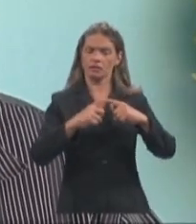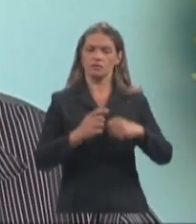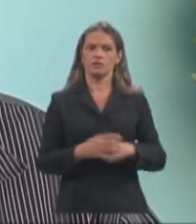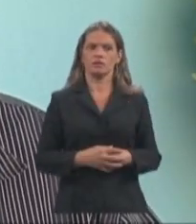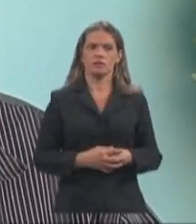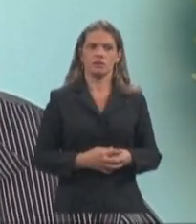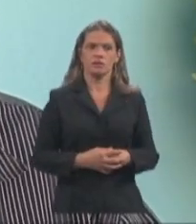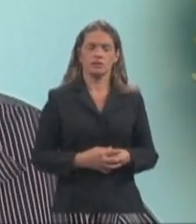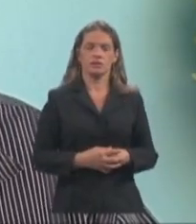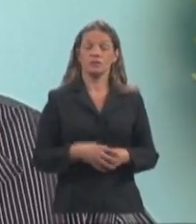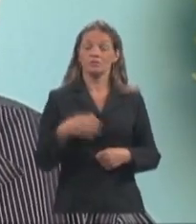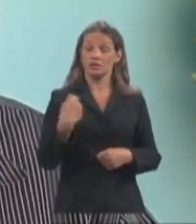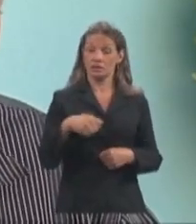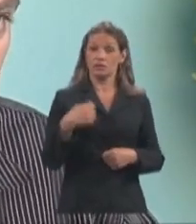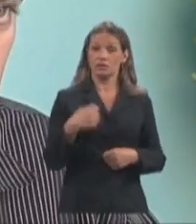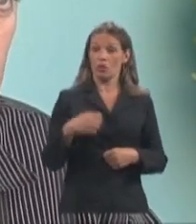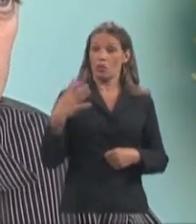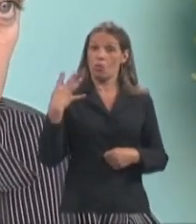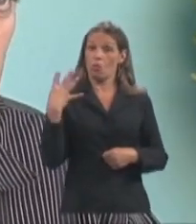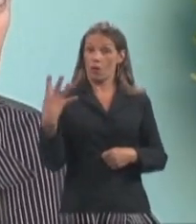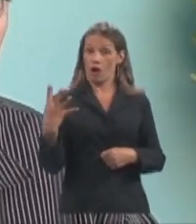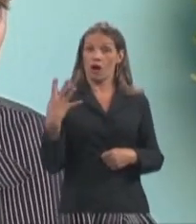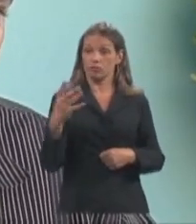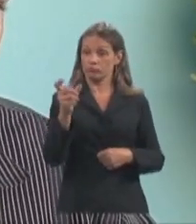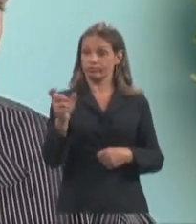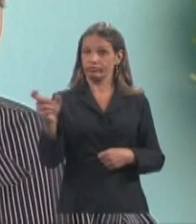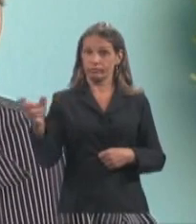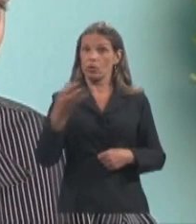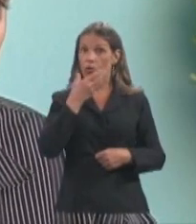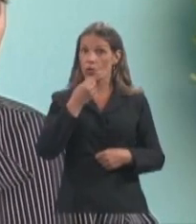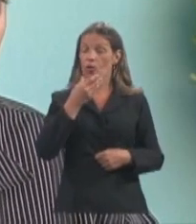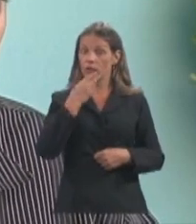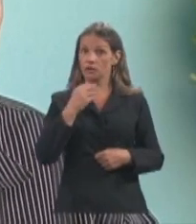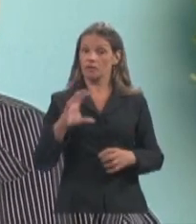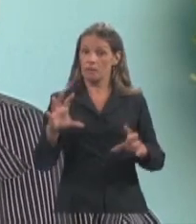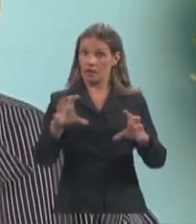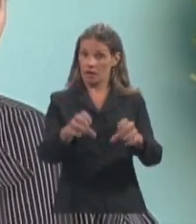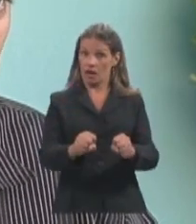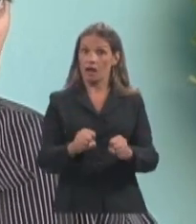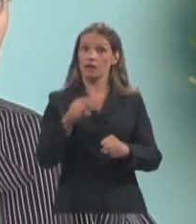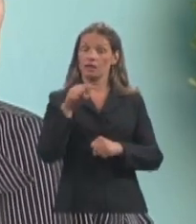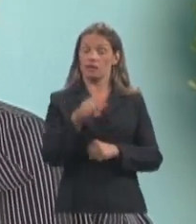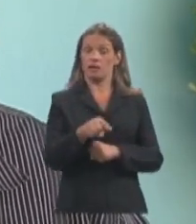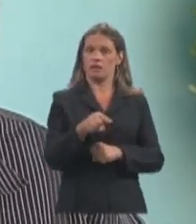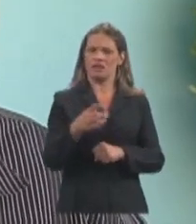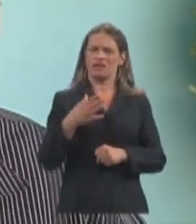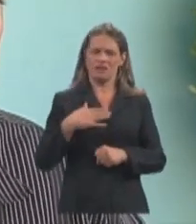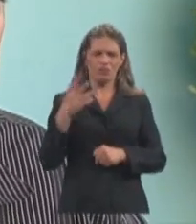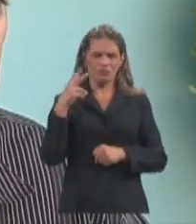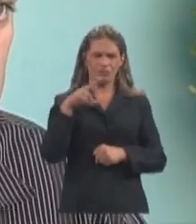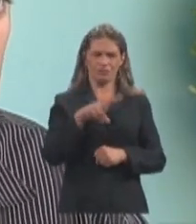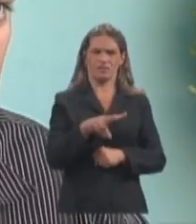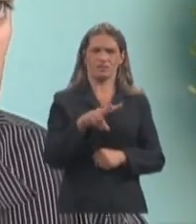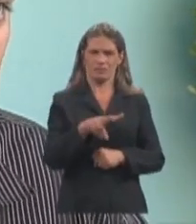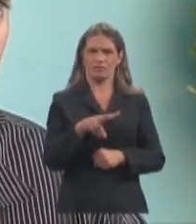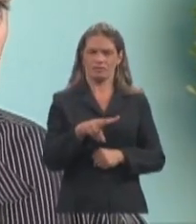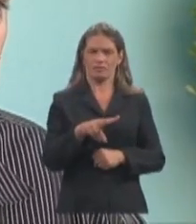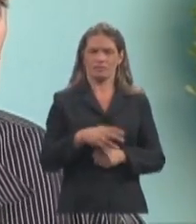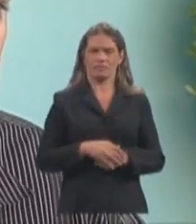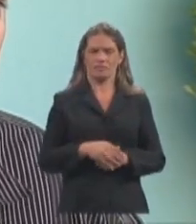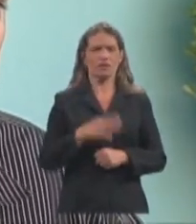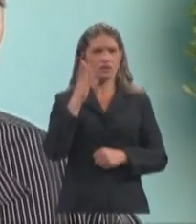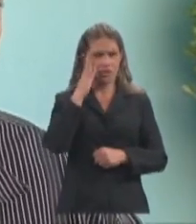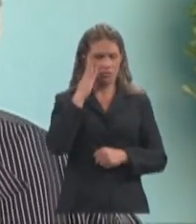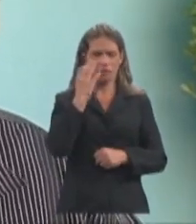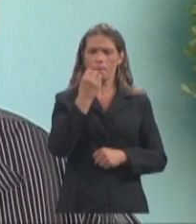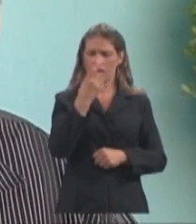e tiveram que pegar entre quatro homens para botar para dentro para dentro da Clínica e o assistir tudo aquilo ali mas assisti forte porque eu sabia que eu que era